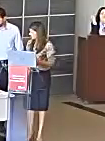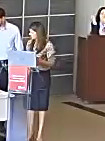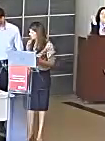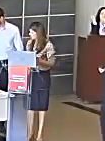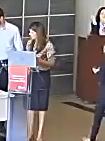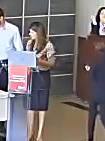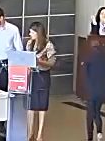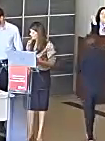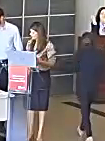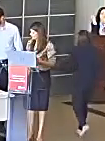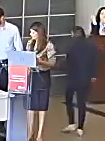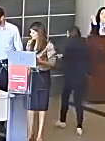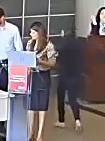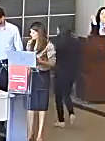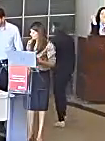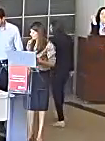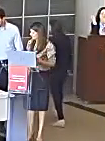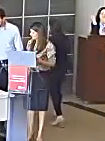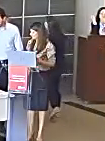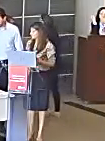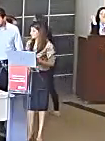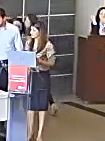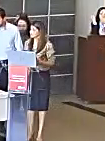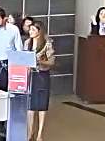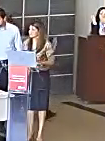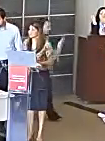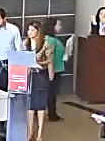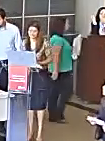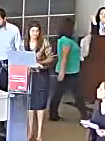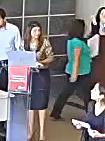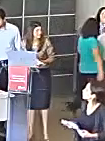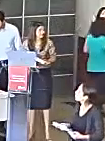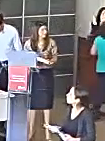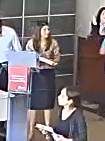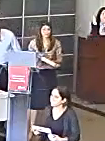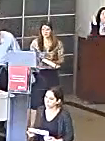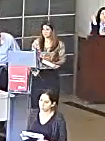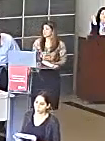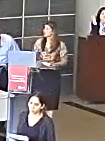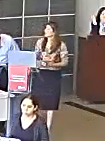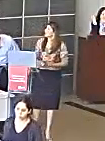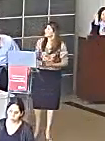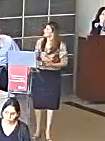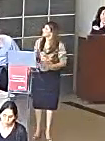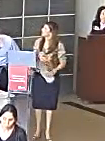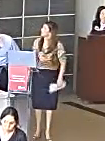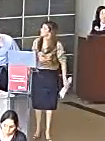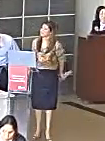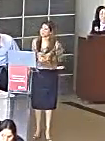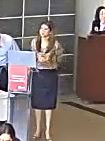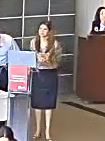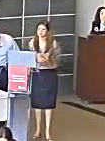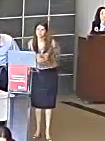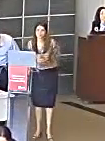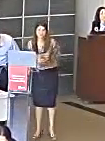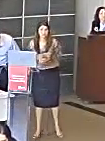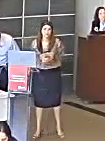aía qu hã ah devia ter o elevator desde